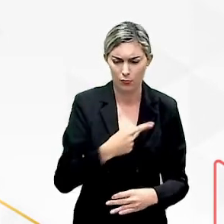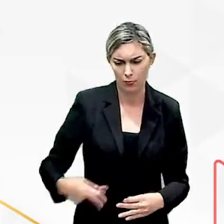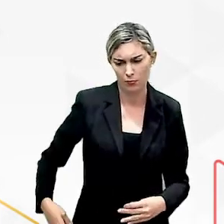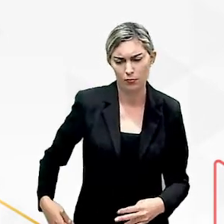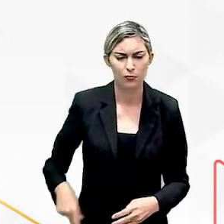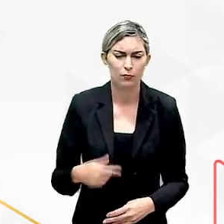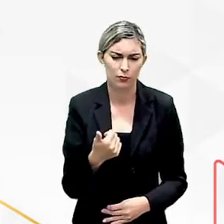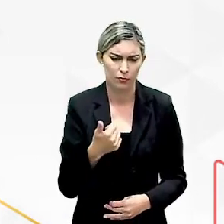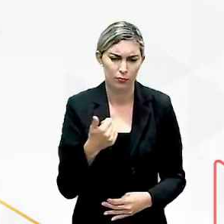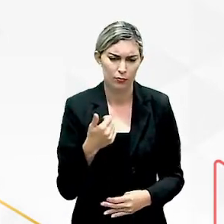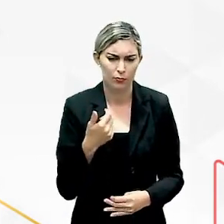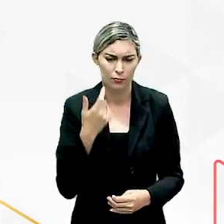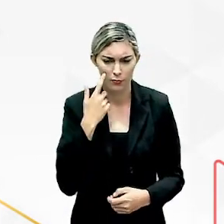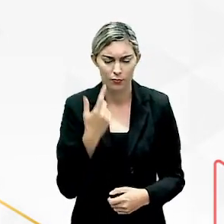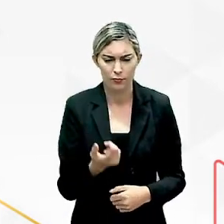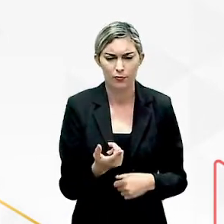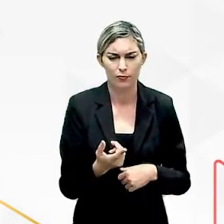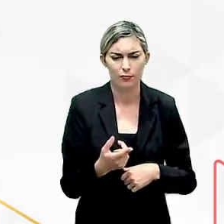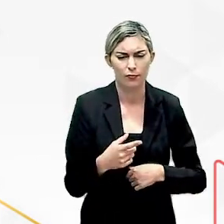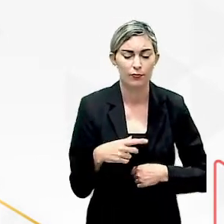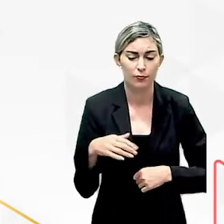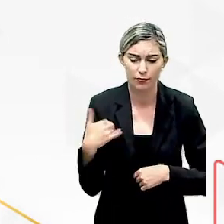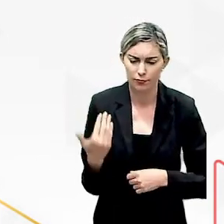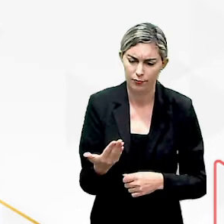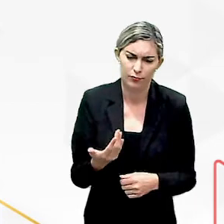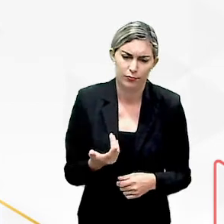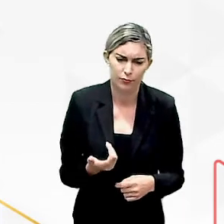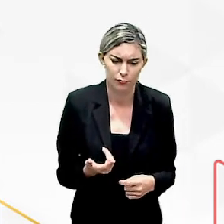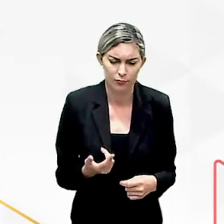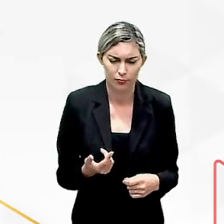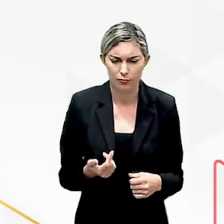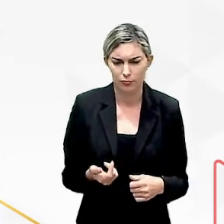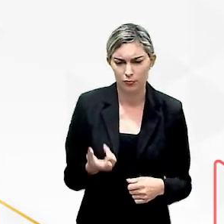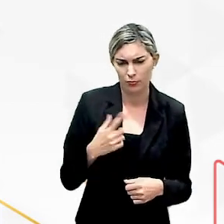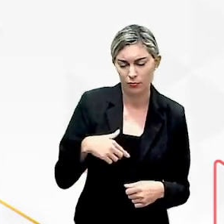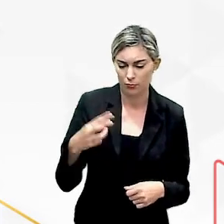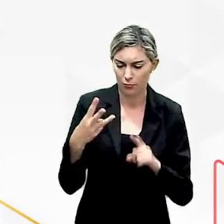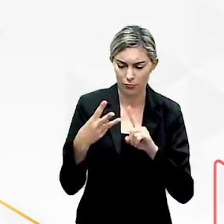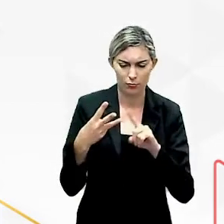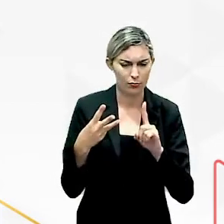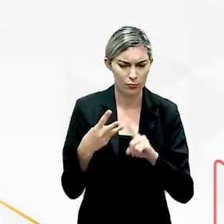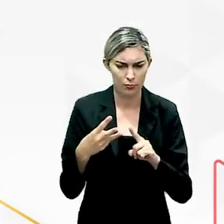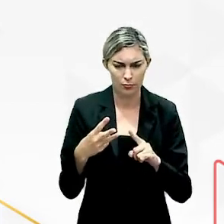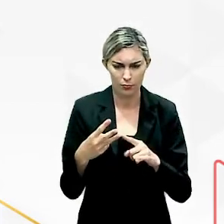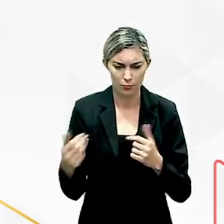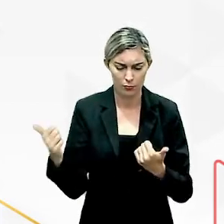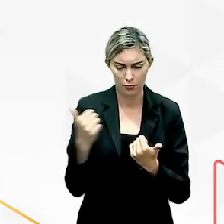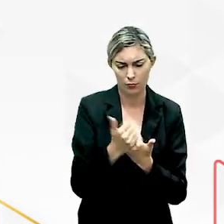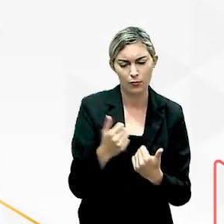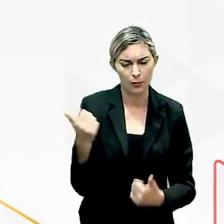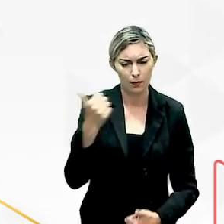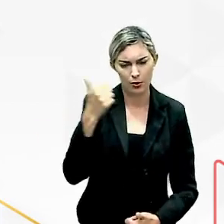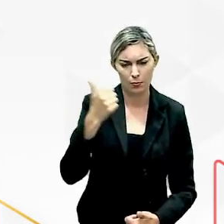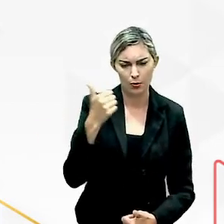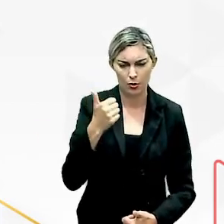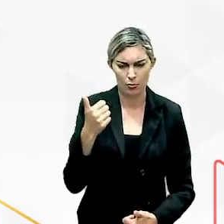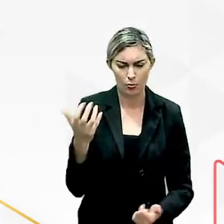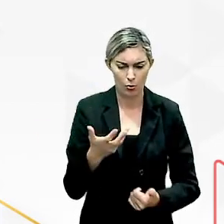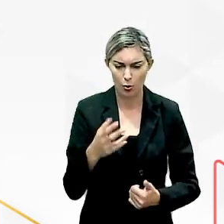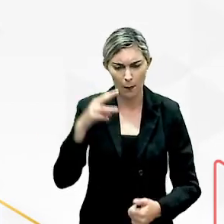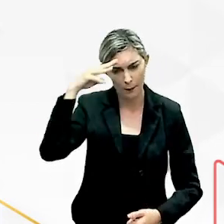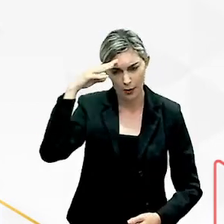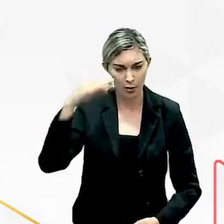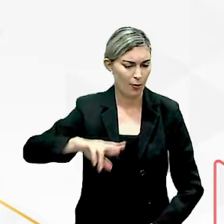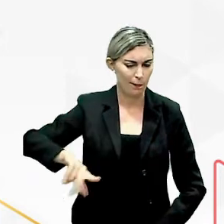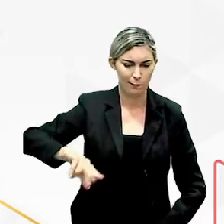primeiro presidente civil. Né? Então, além de ser o terceiro da sucessão, é o primeiro agora não mais